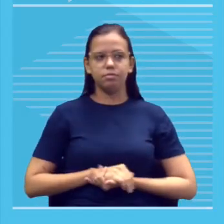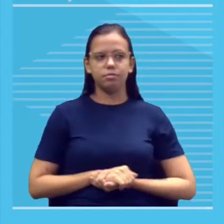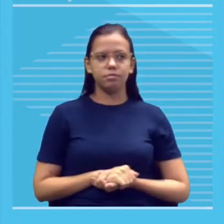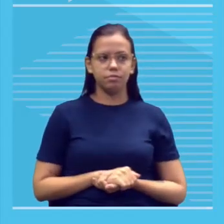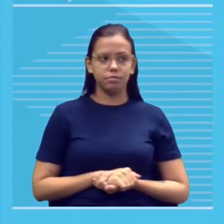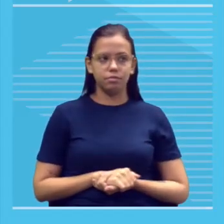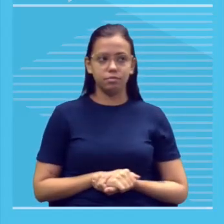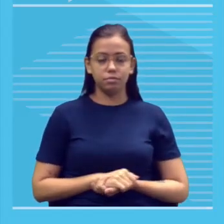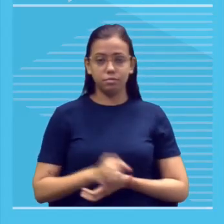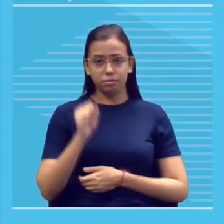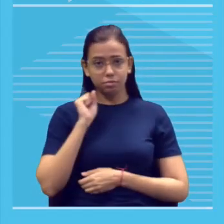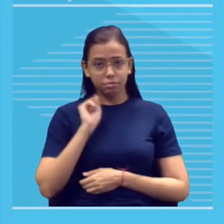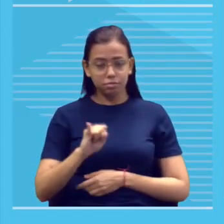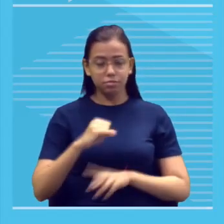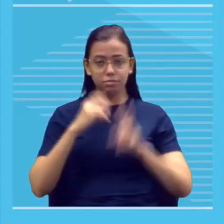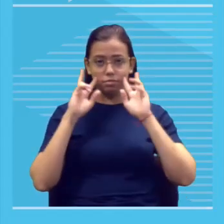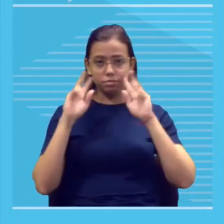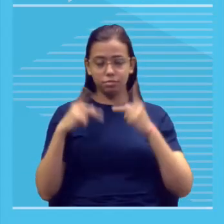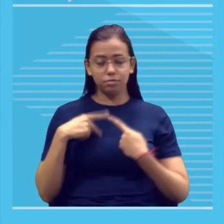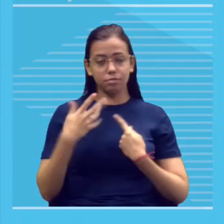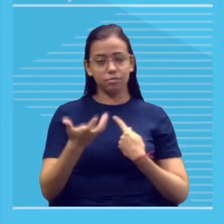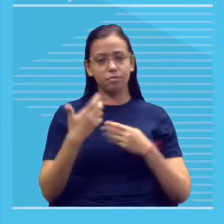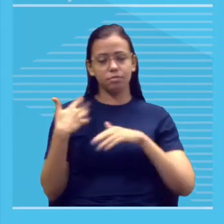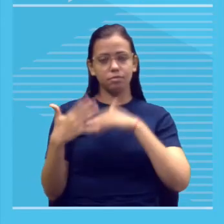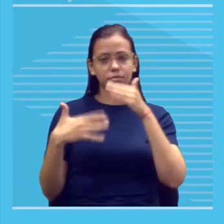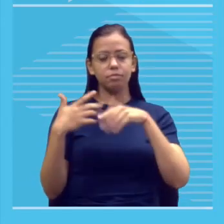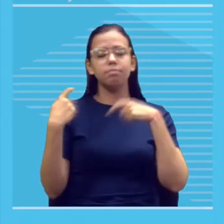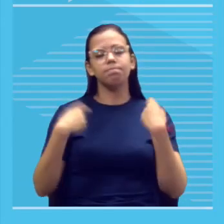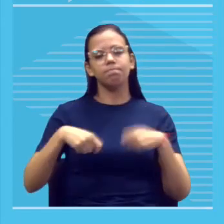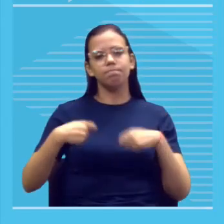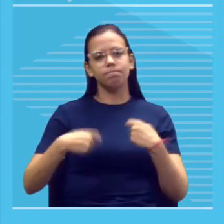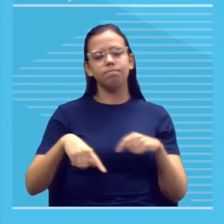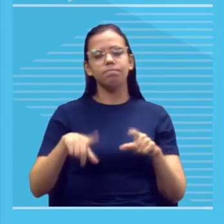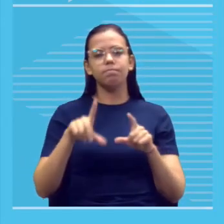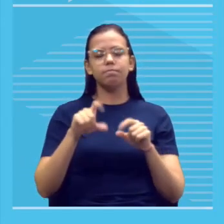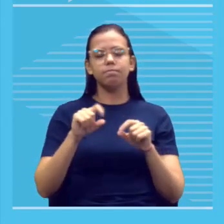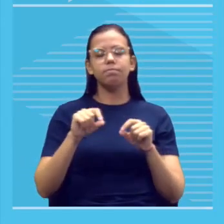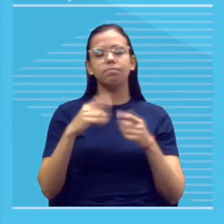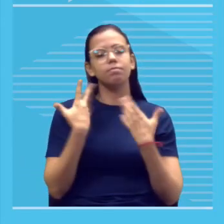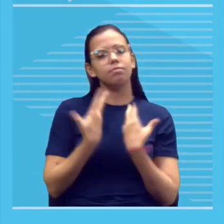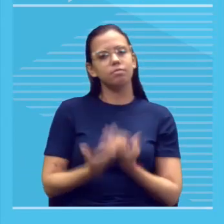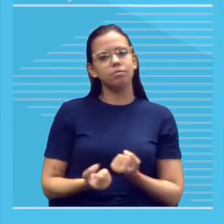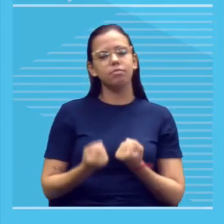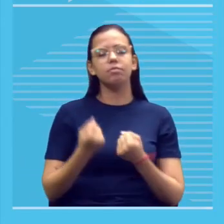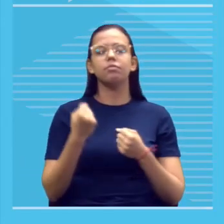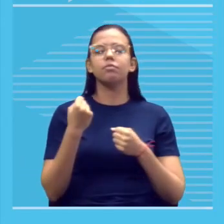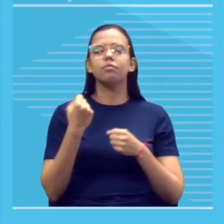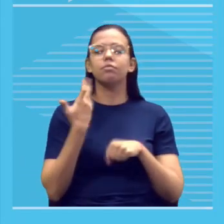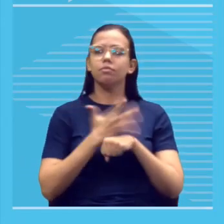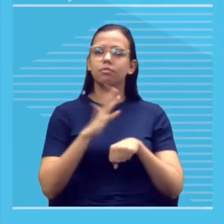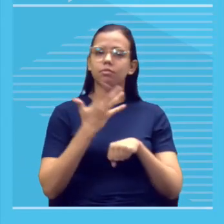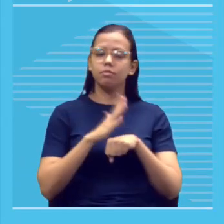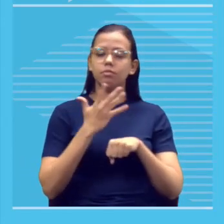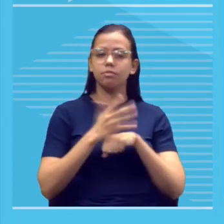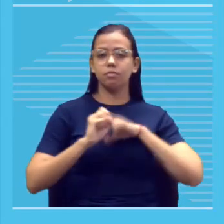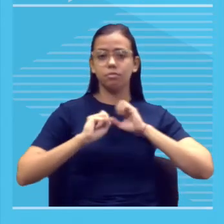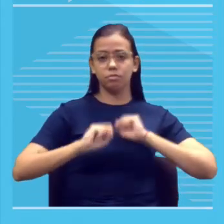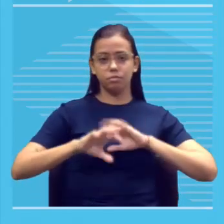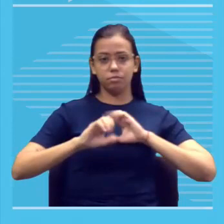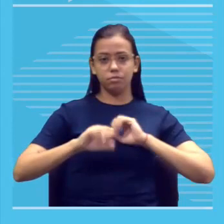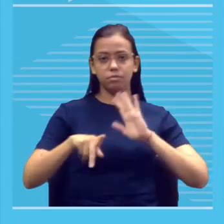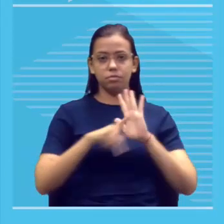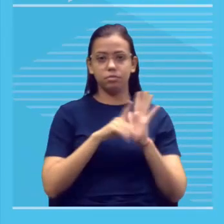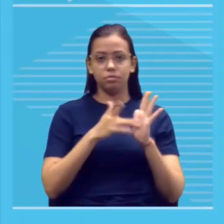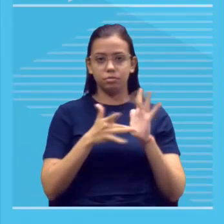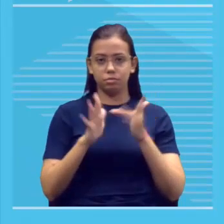Se a humanidade quiser evoluir ela deve aderir aos ensinamentos de Jesus Cristo se